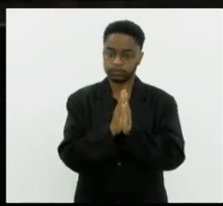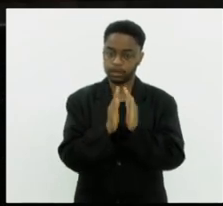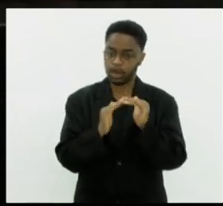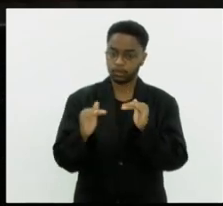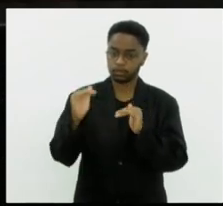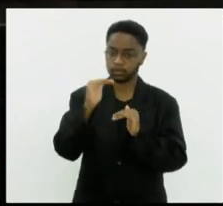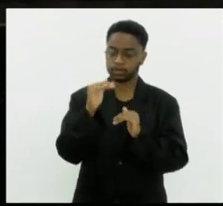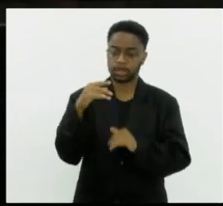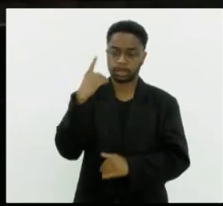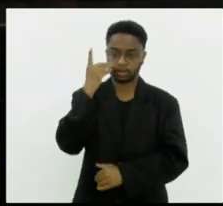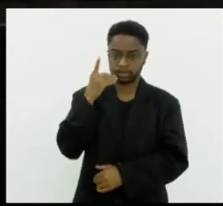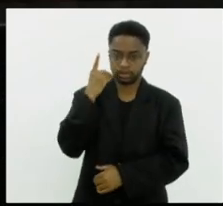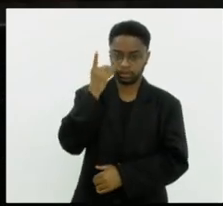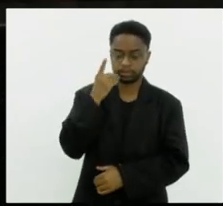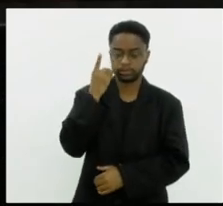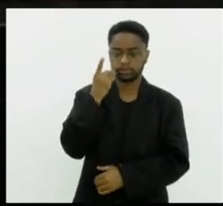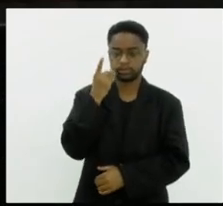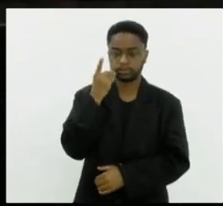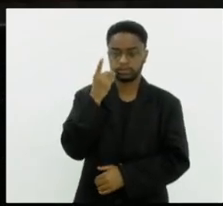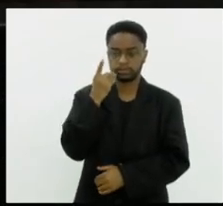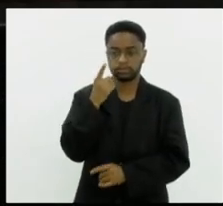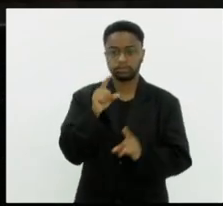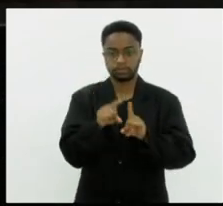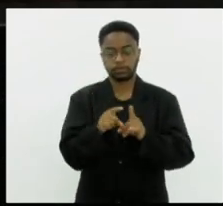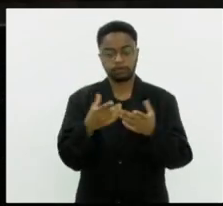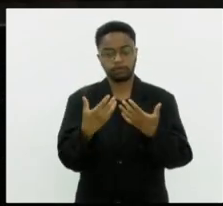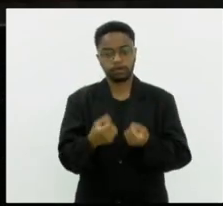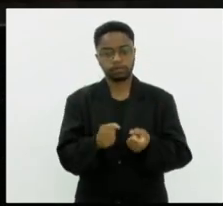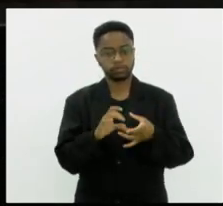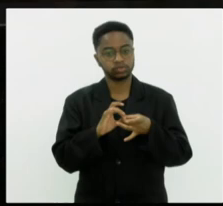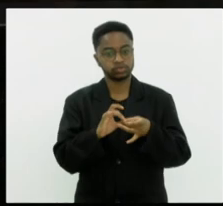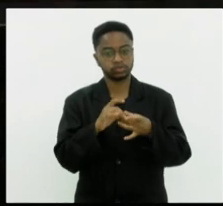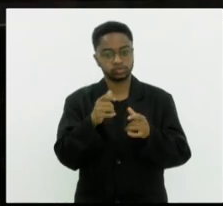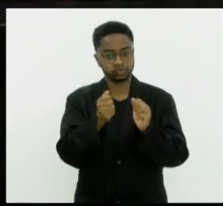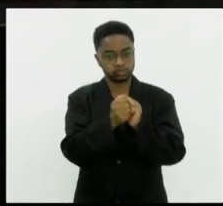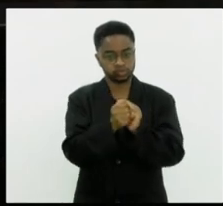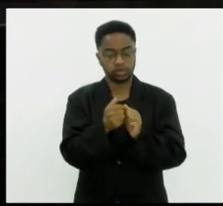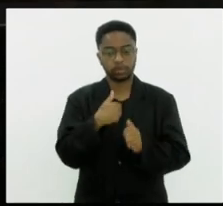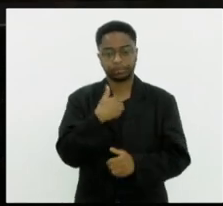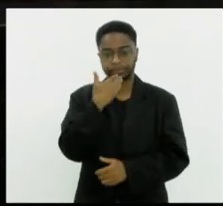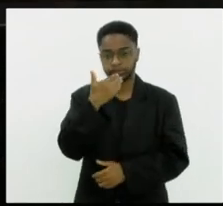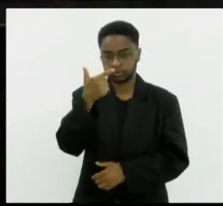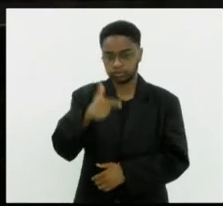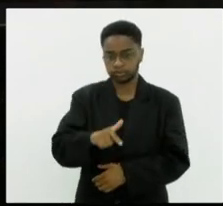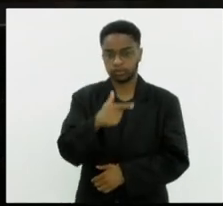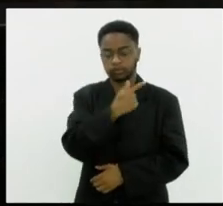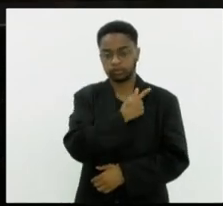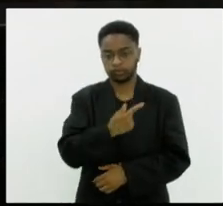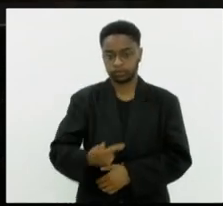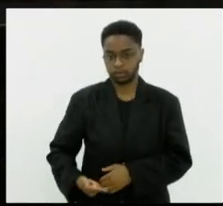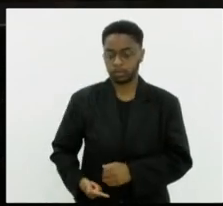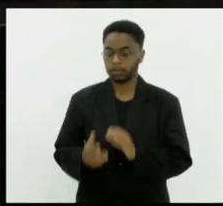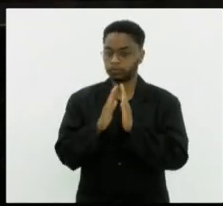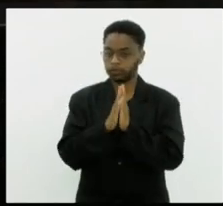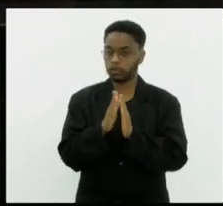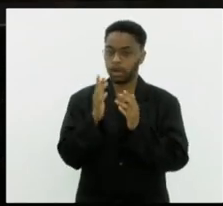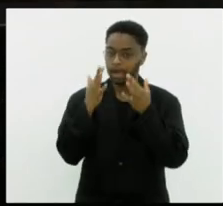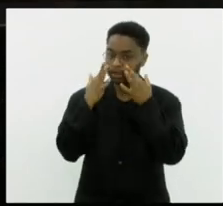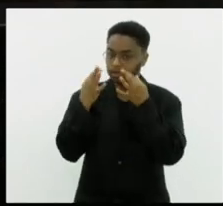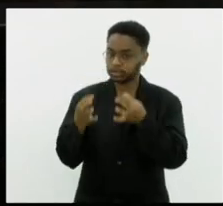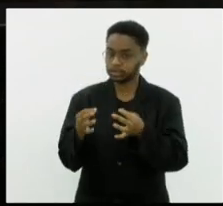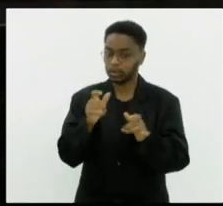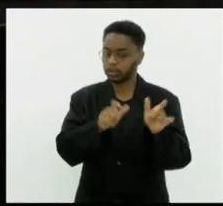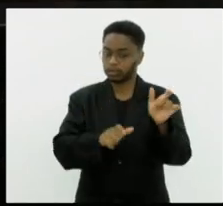autoridades, parlamentares, e vamos dar as mãos. Então, mais uma vez ao seu governador, olhe para quem está precisando. Eles estão